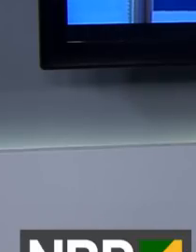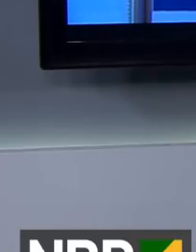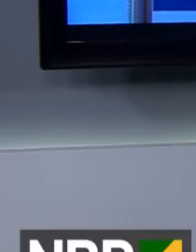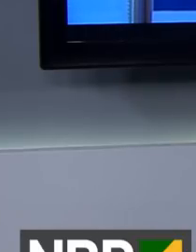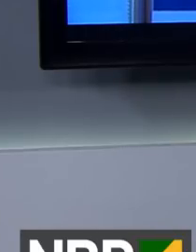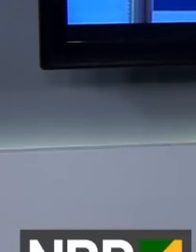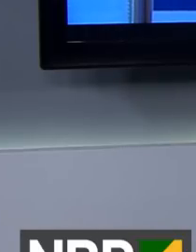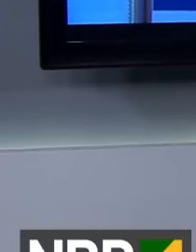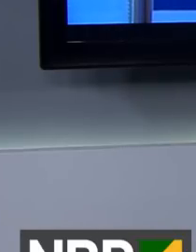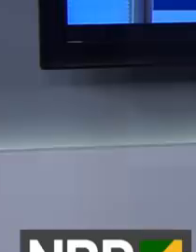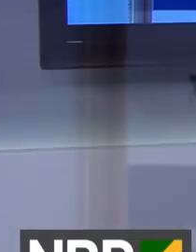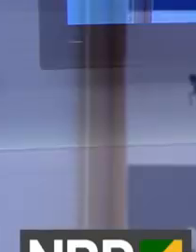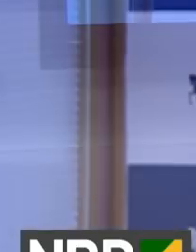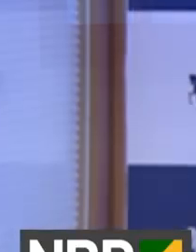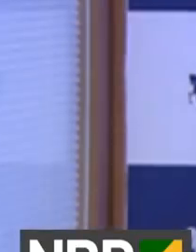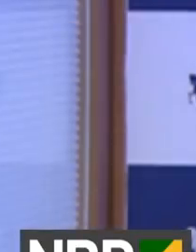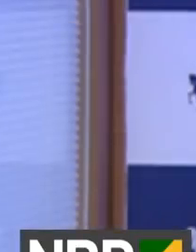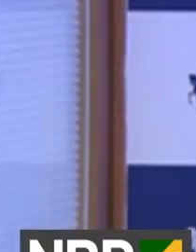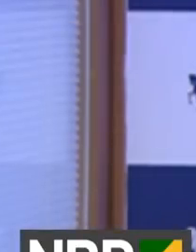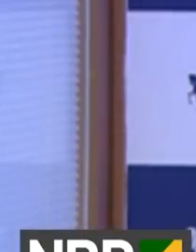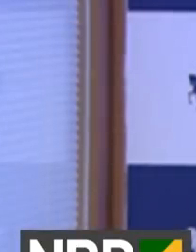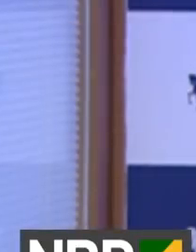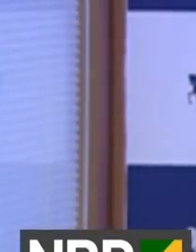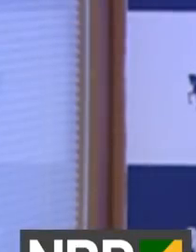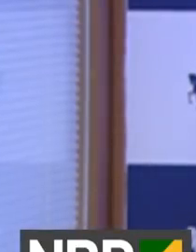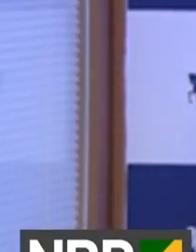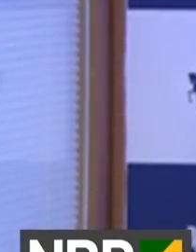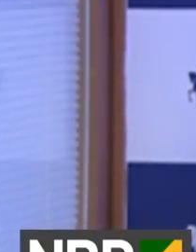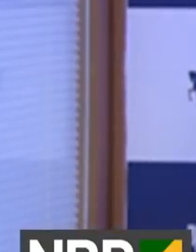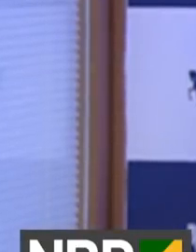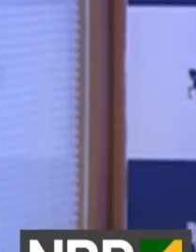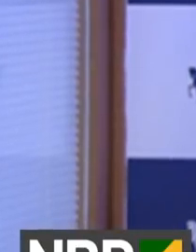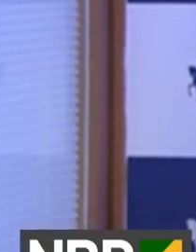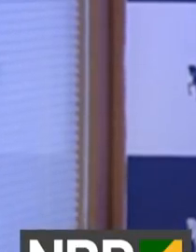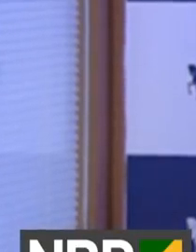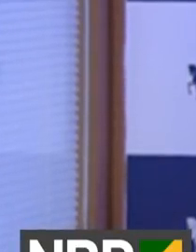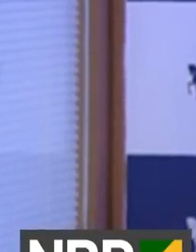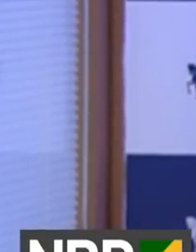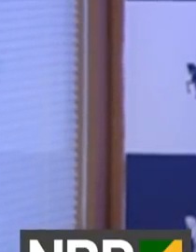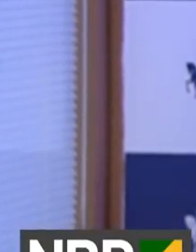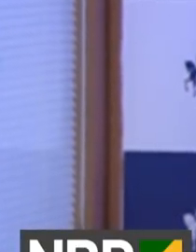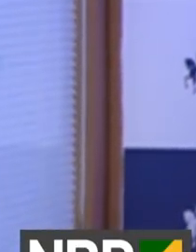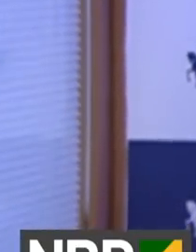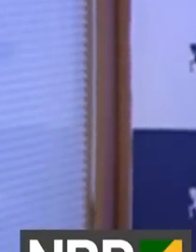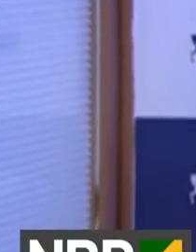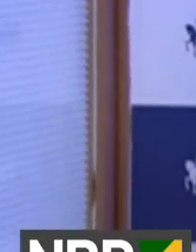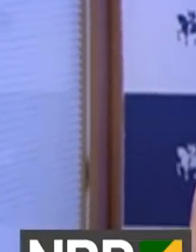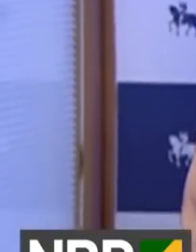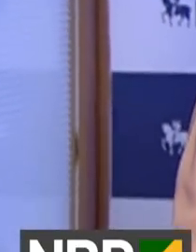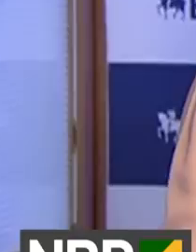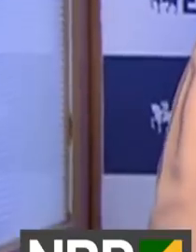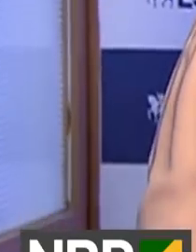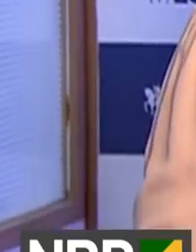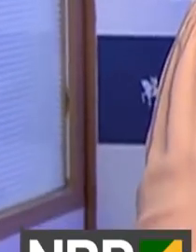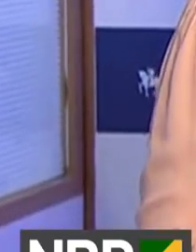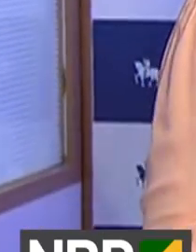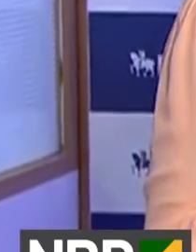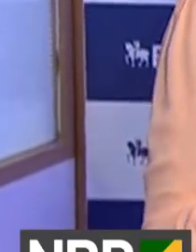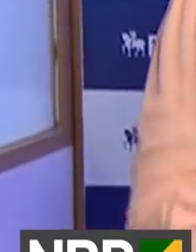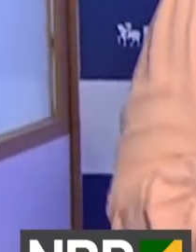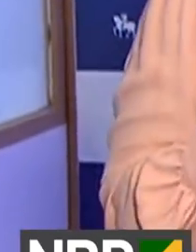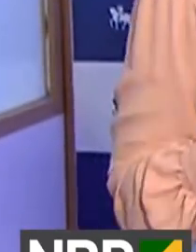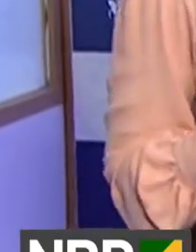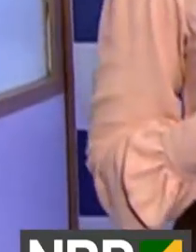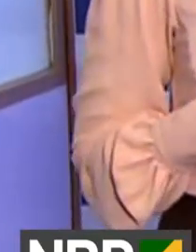olá thaíssa bom dia um bom dia a todos estamos aqui em são paulo com o ministro hélio moreira franco que veio